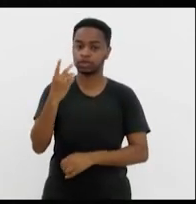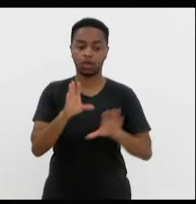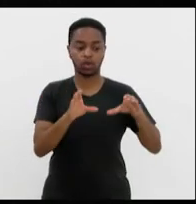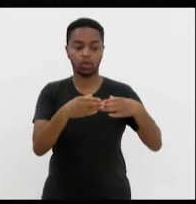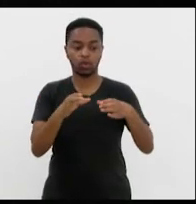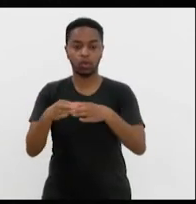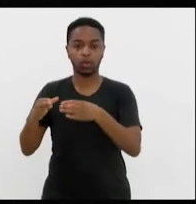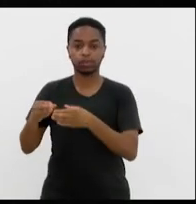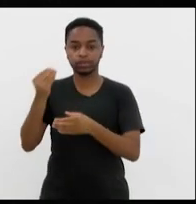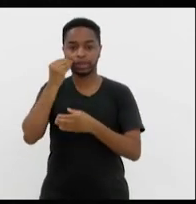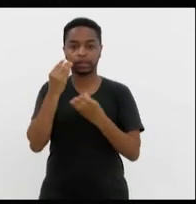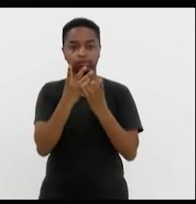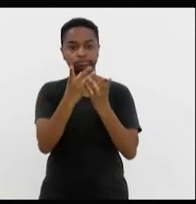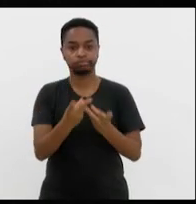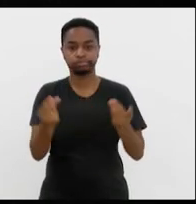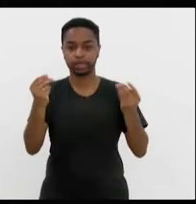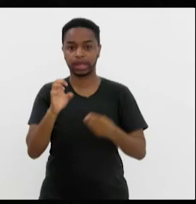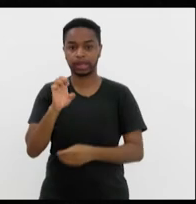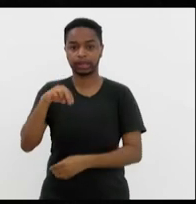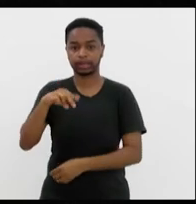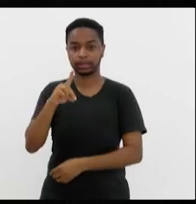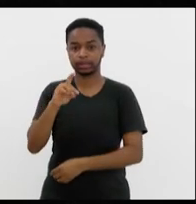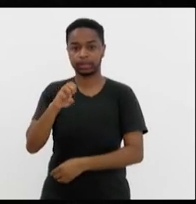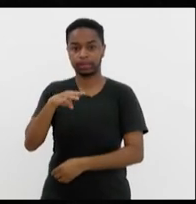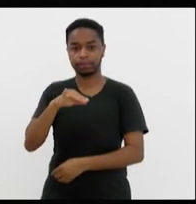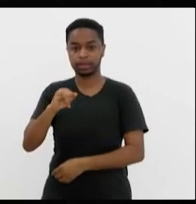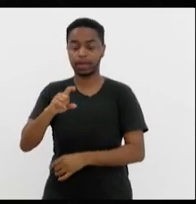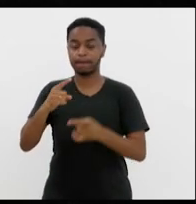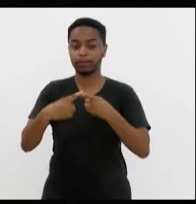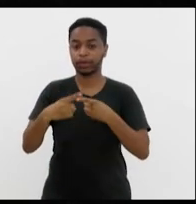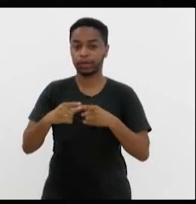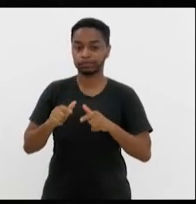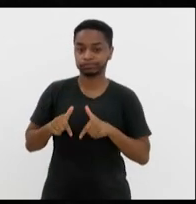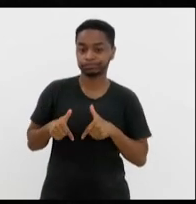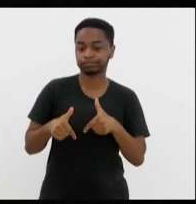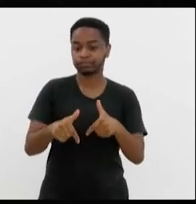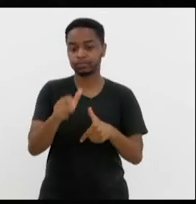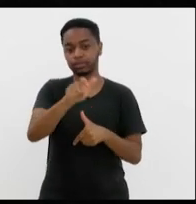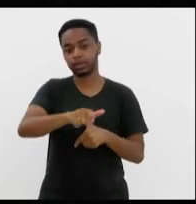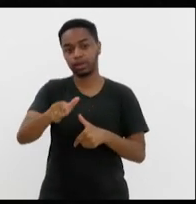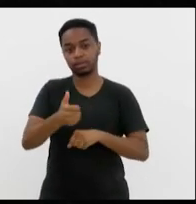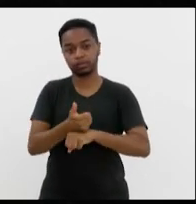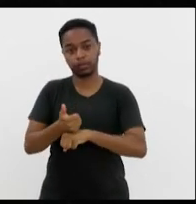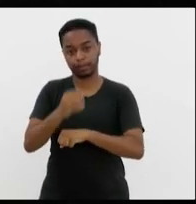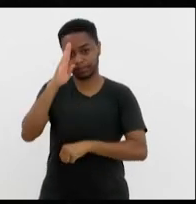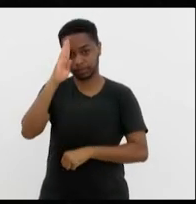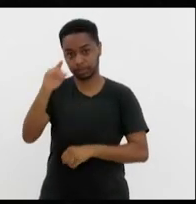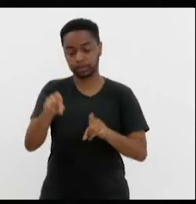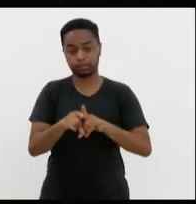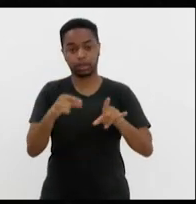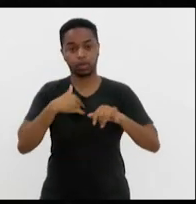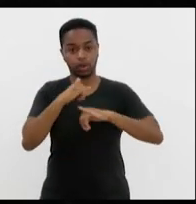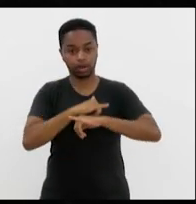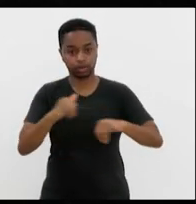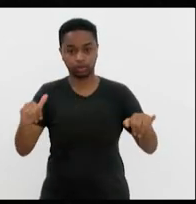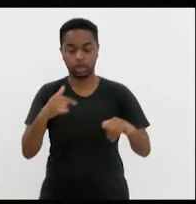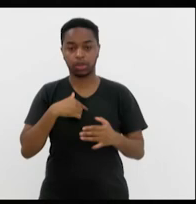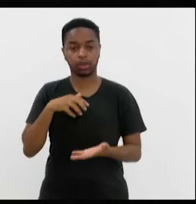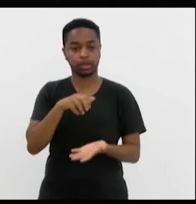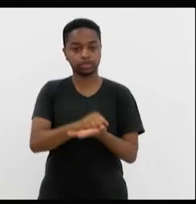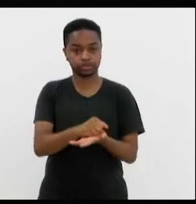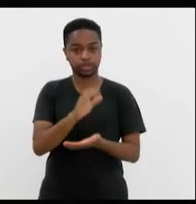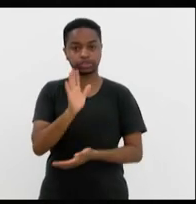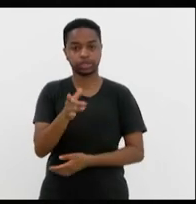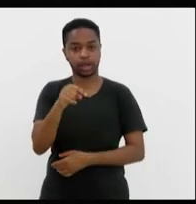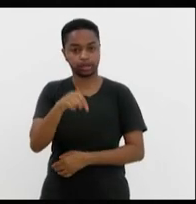às endemias que estão na ponta desta luta. E, assim, aproveito para anunciar que eu protocolei,